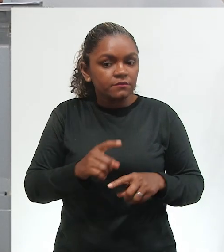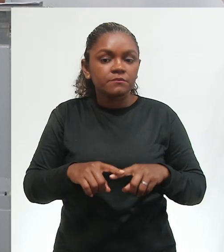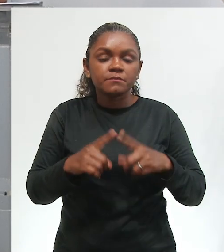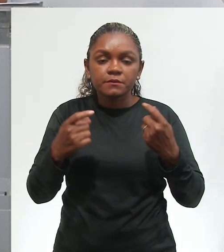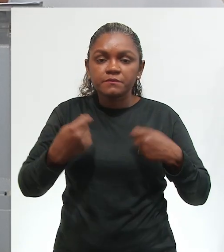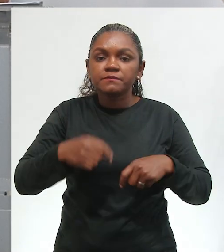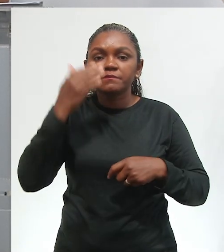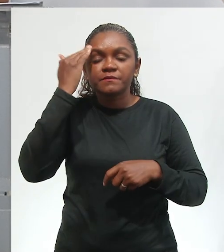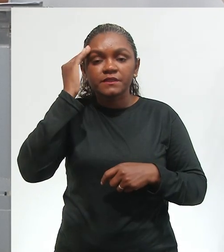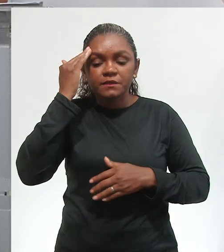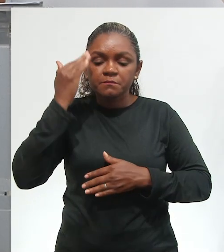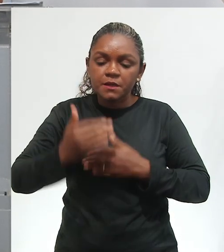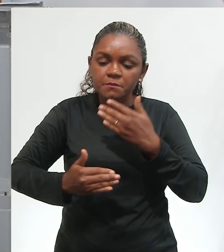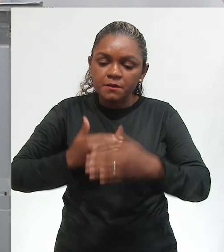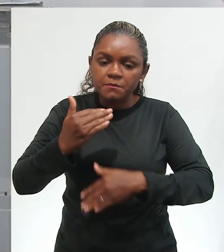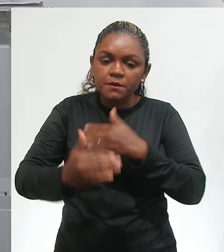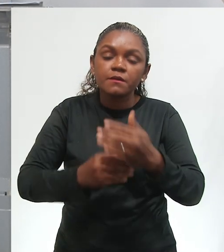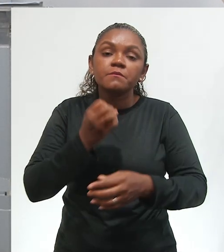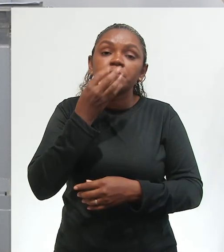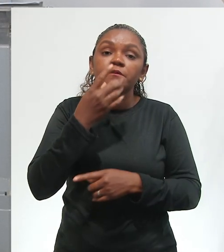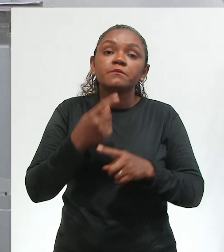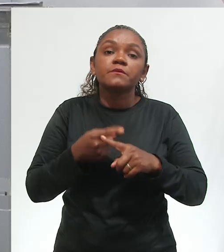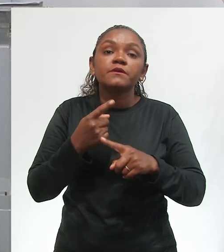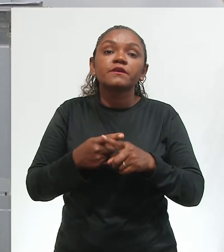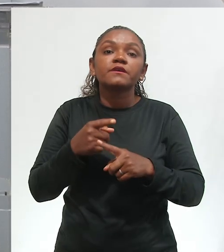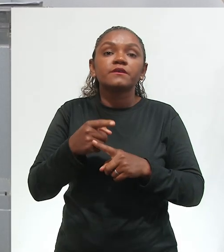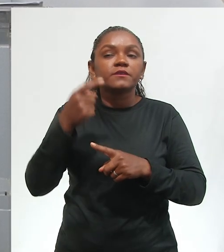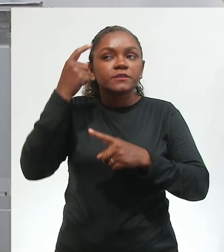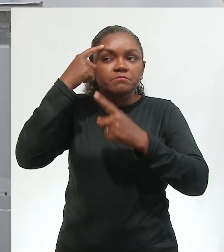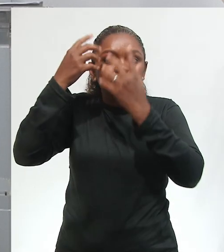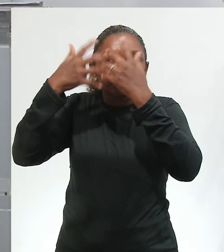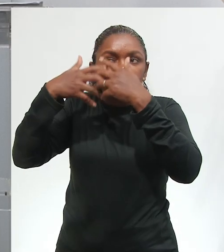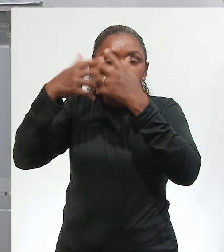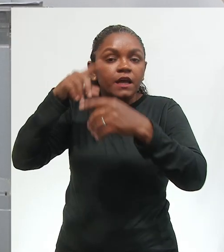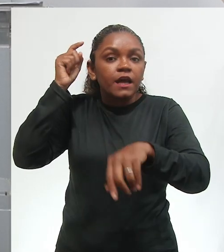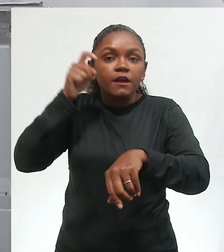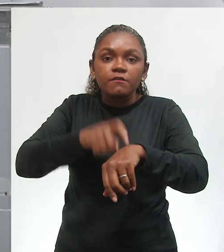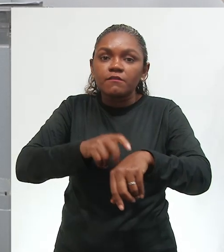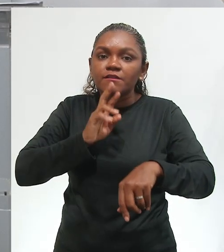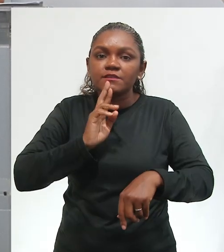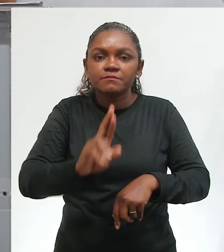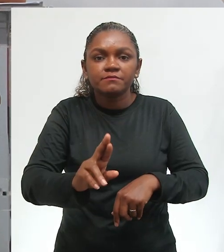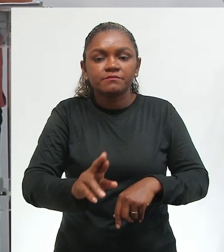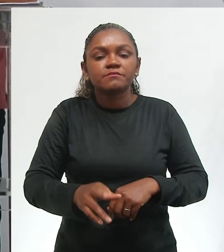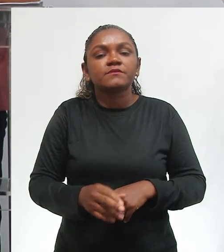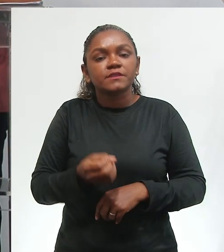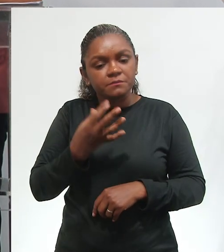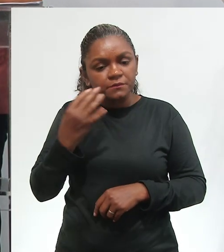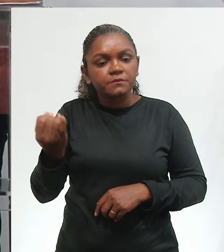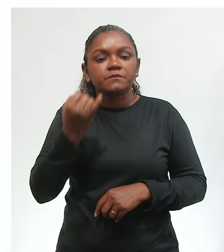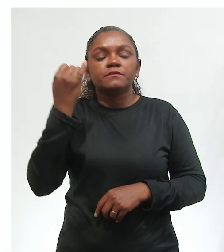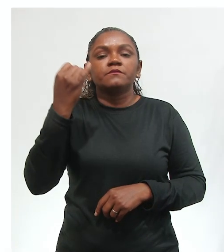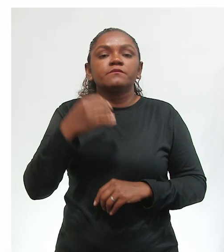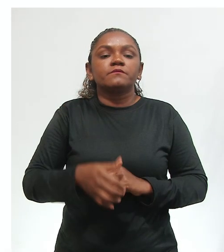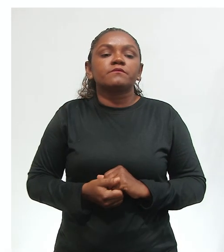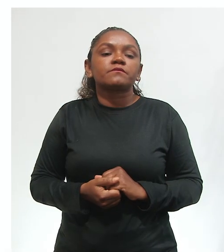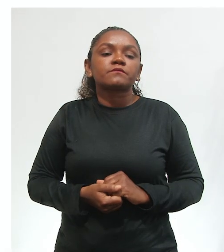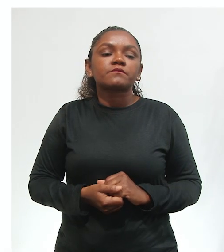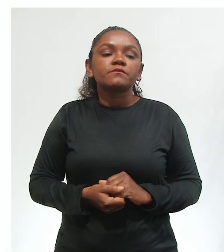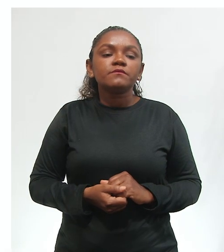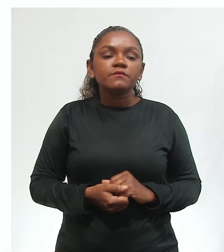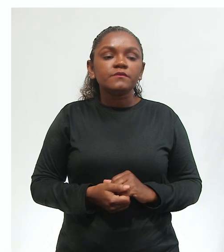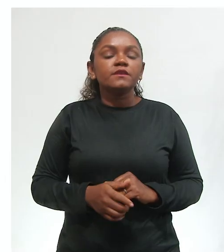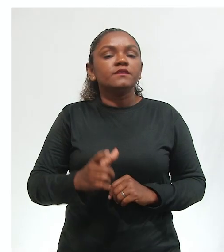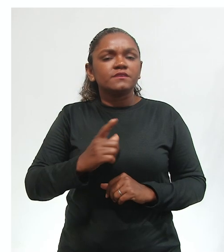são importantes ao longo do tempo. O cálculo escrito é importante, mas o cálculo mental, ele também é importante. Ele tem